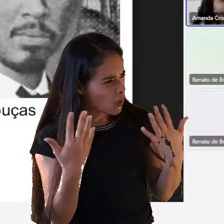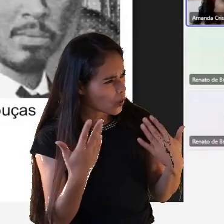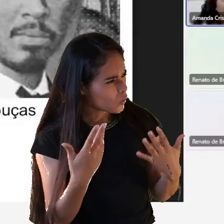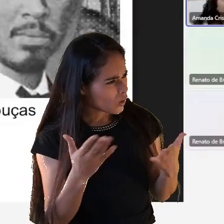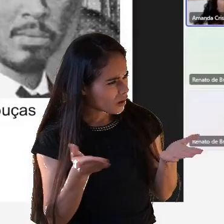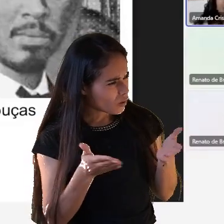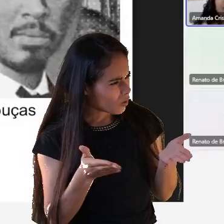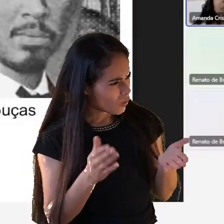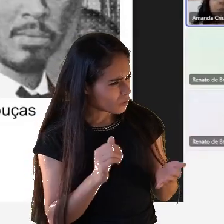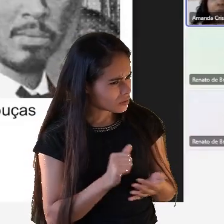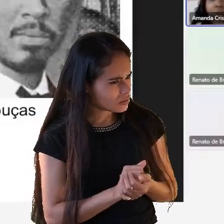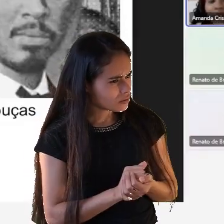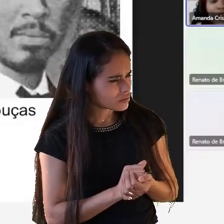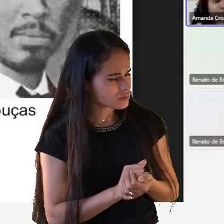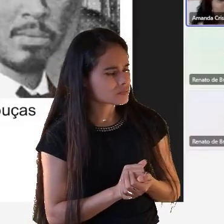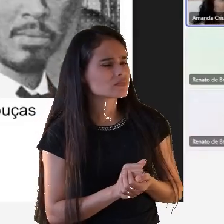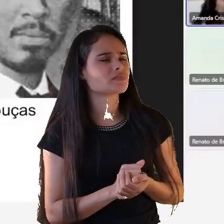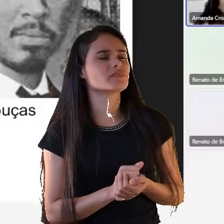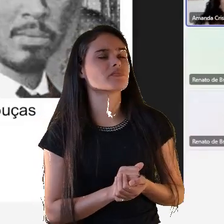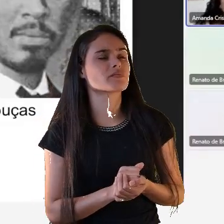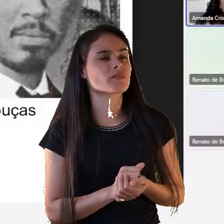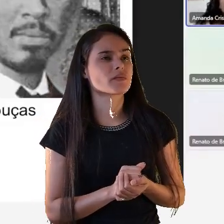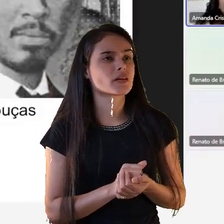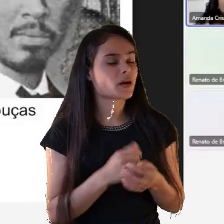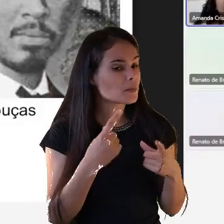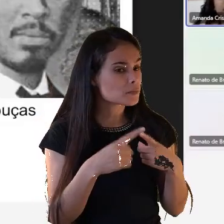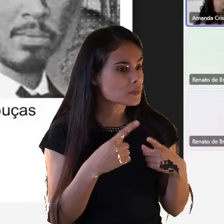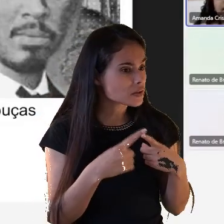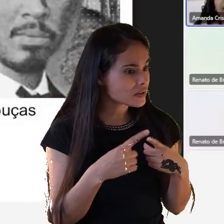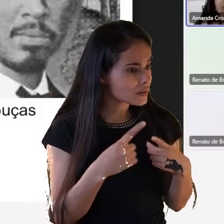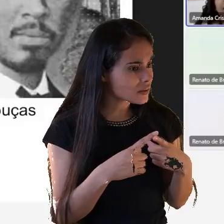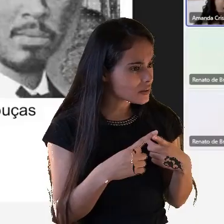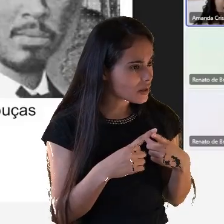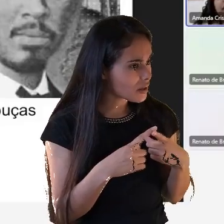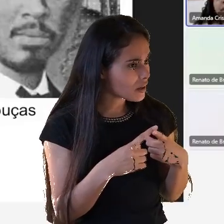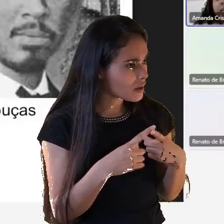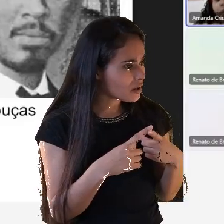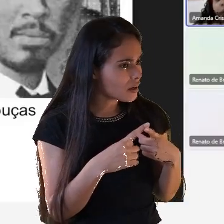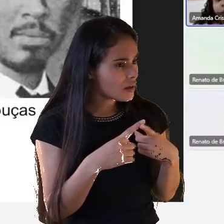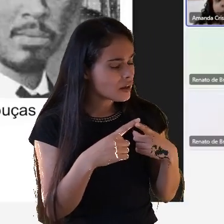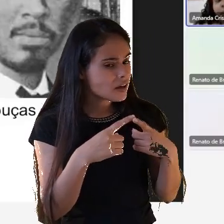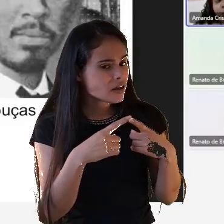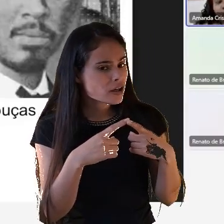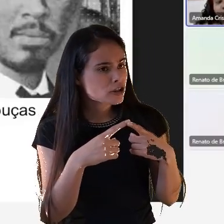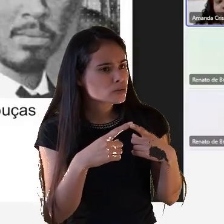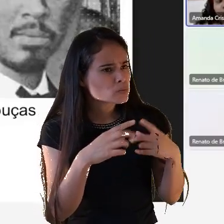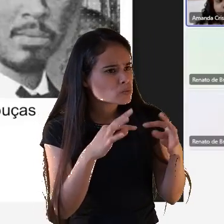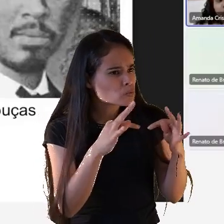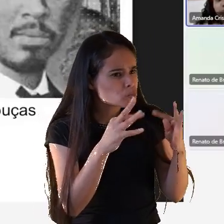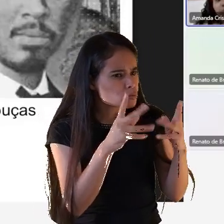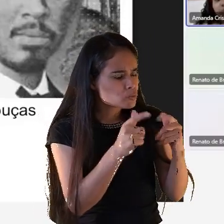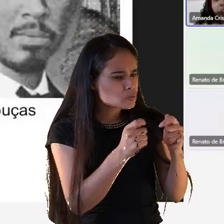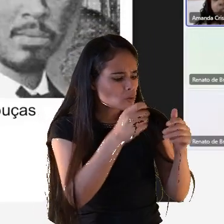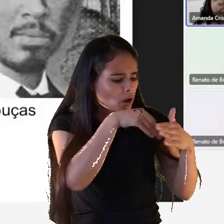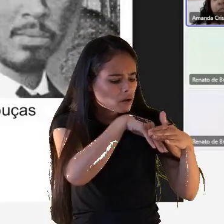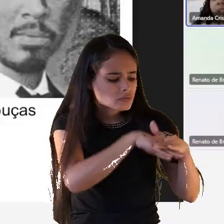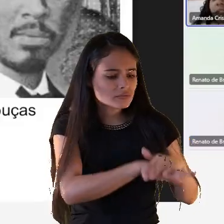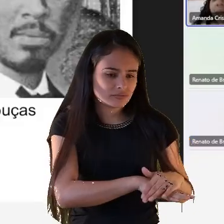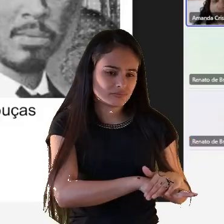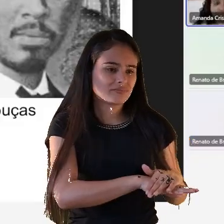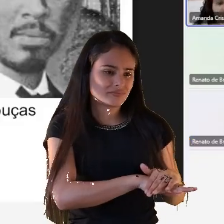mesmo assim tendo atuado muito em Curitiba, né, tudo agora que a Enedina também está alcançando